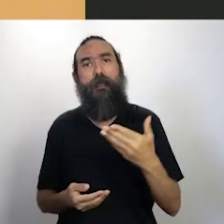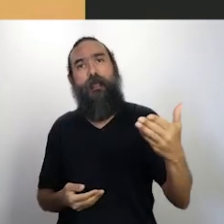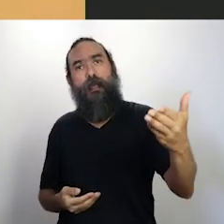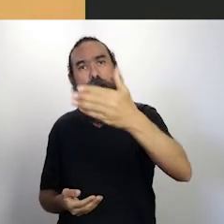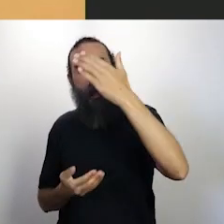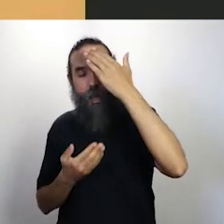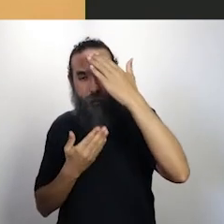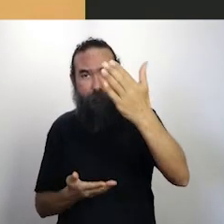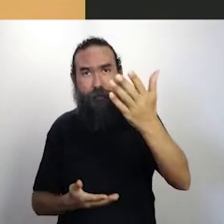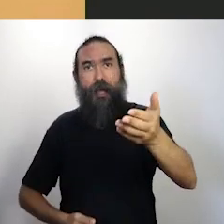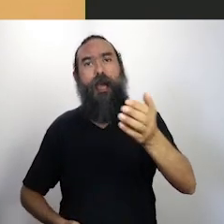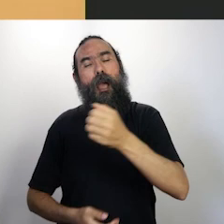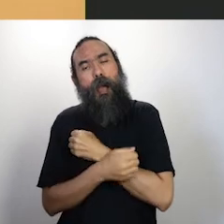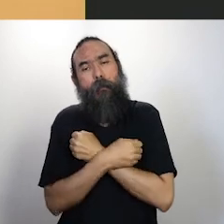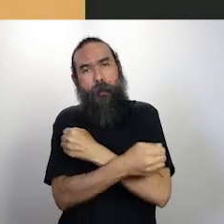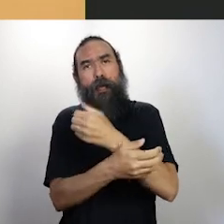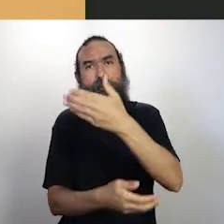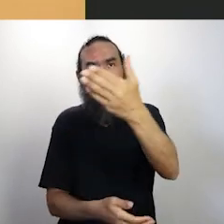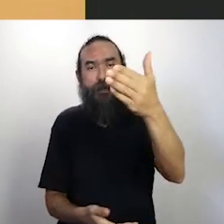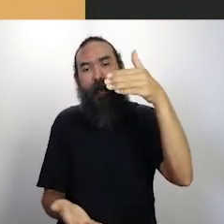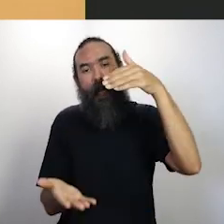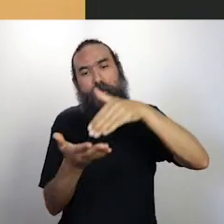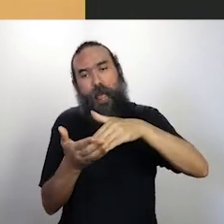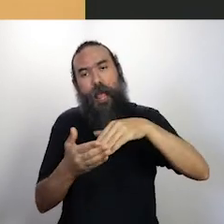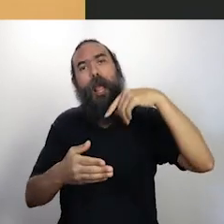abraço até a próxima